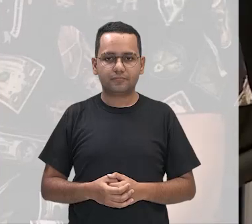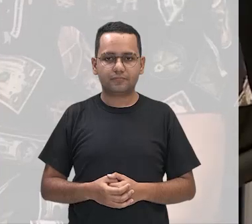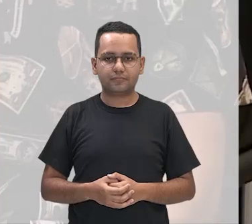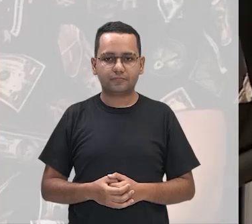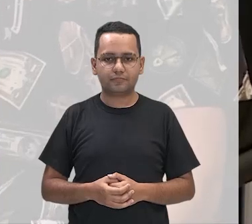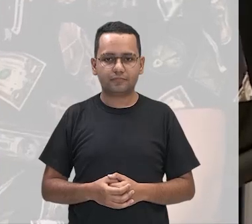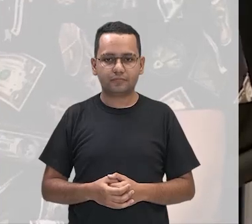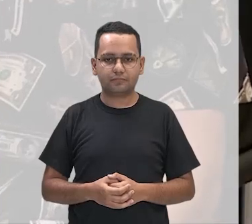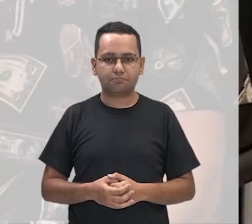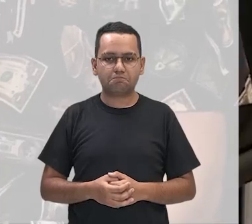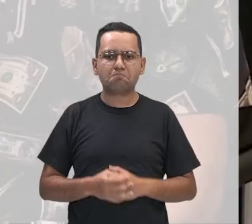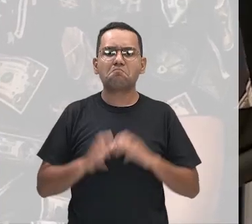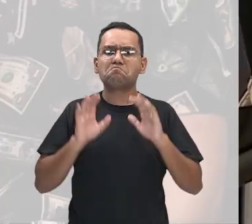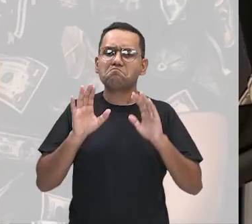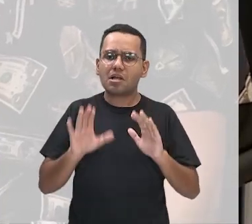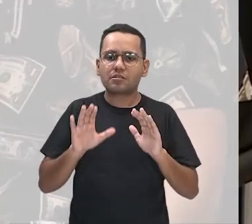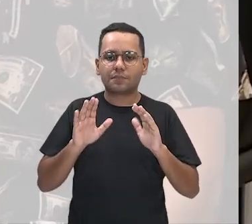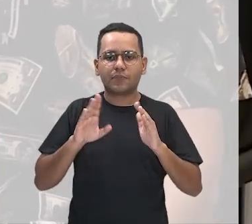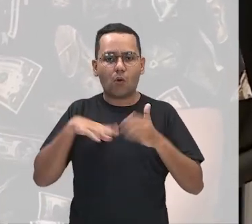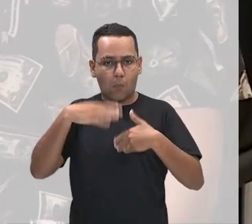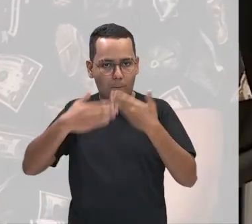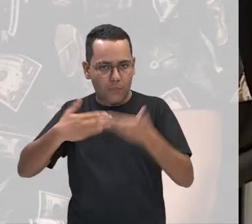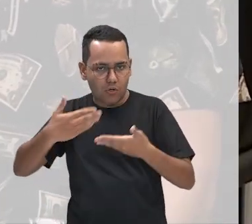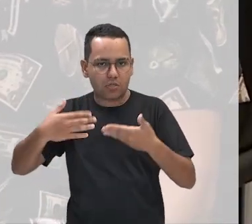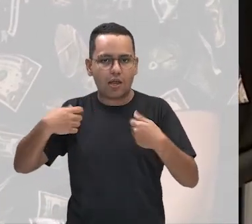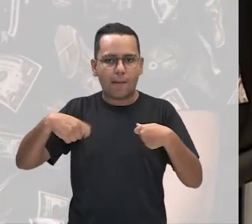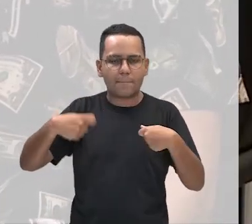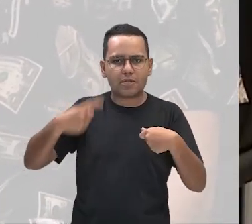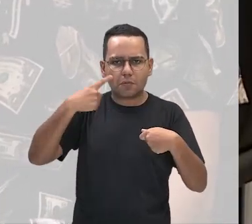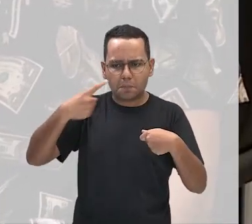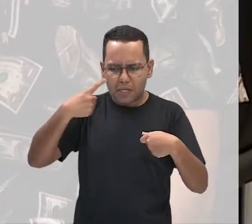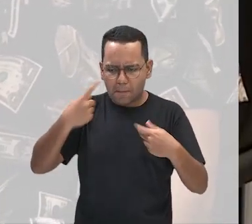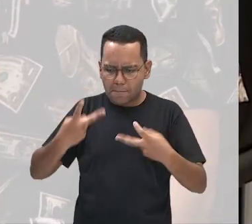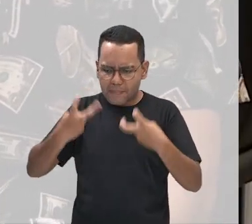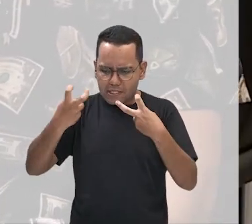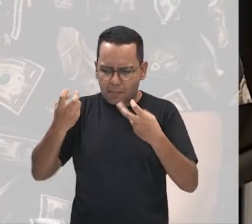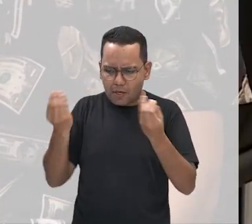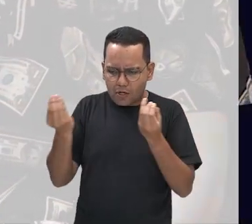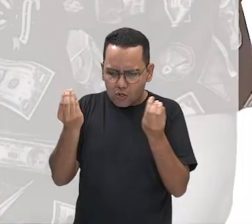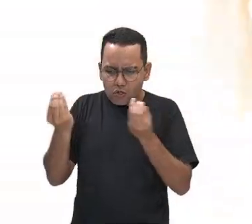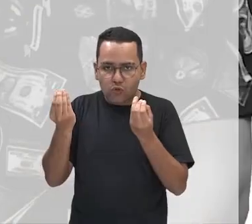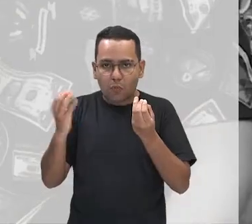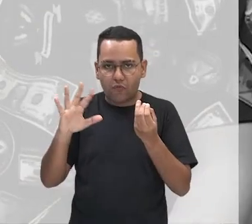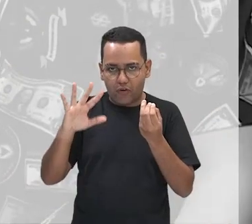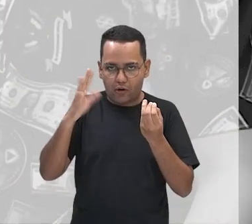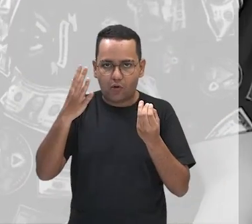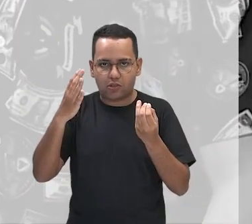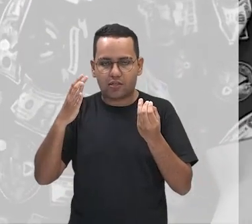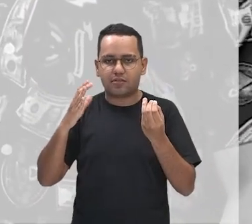O processo é mais interativo, a partir do momento que o storyboard chega no animador.